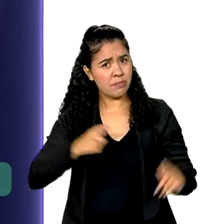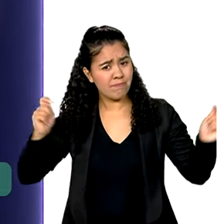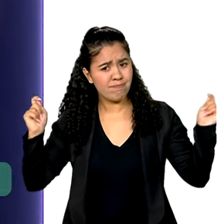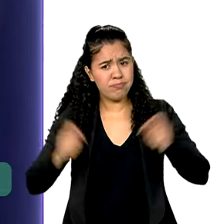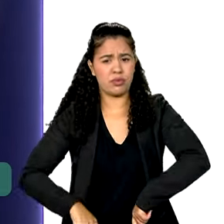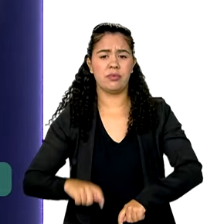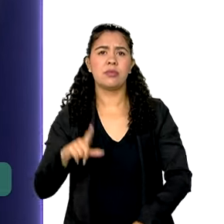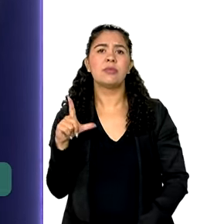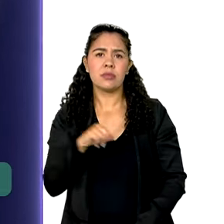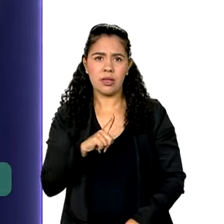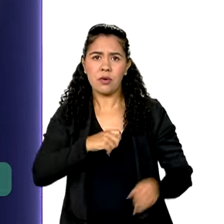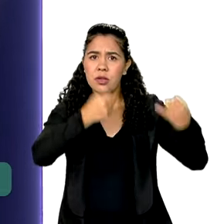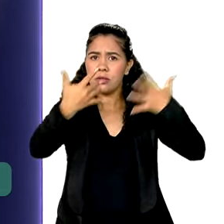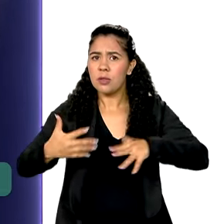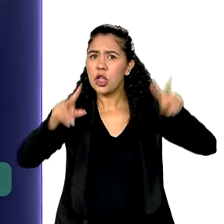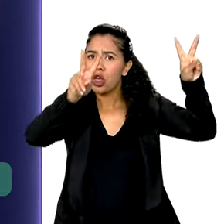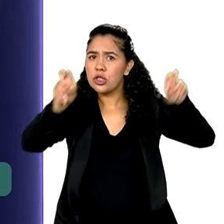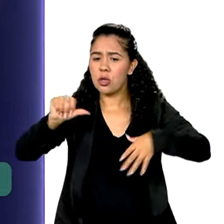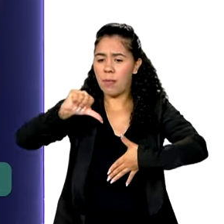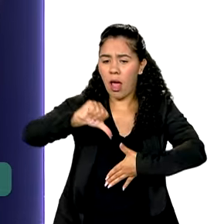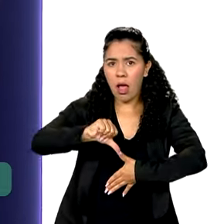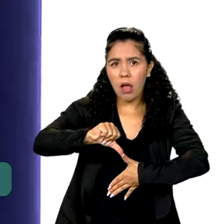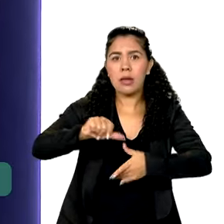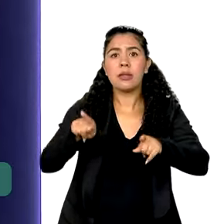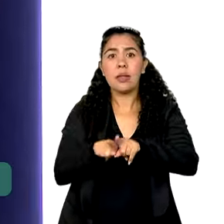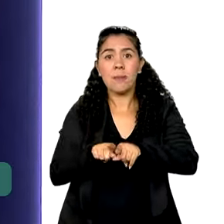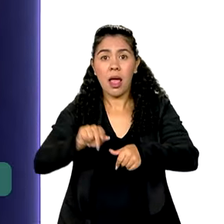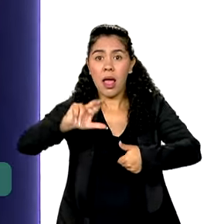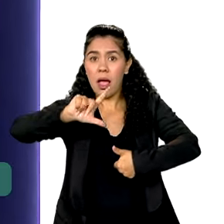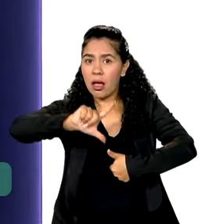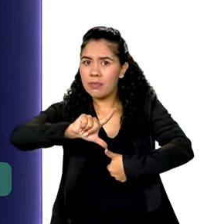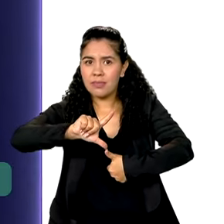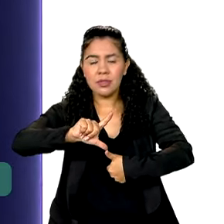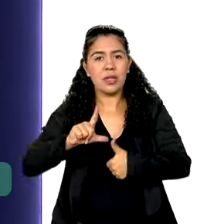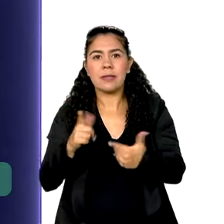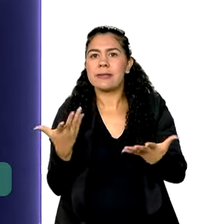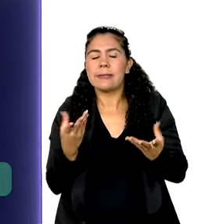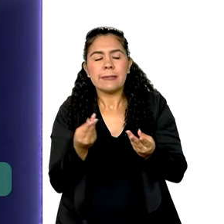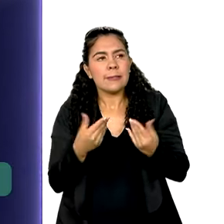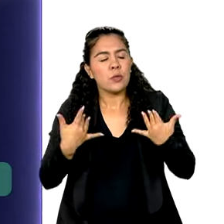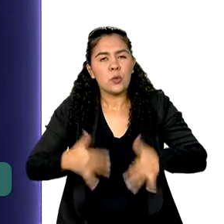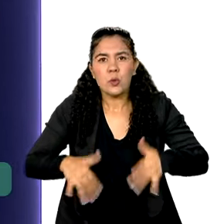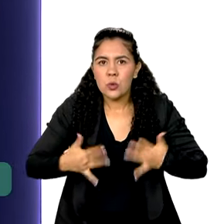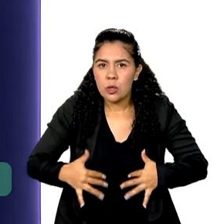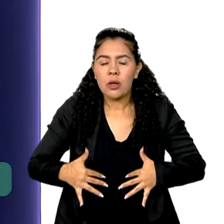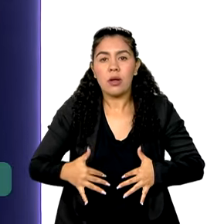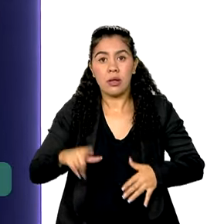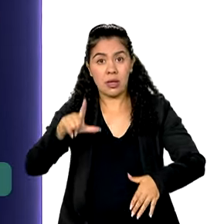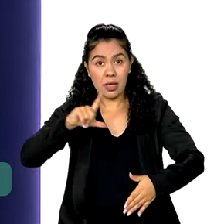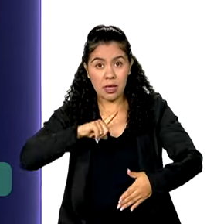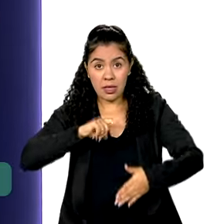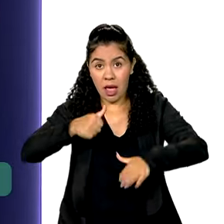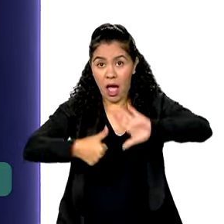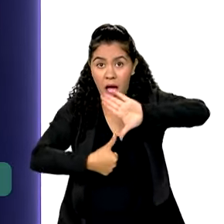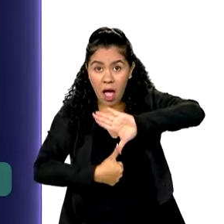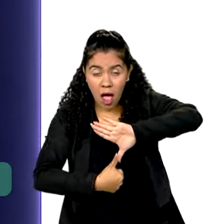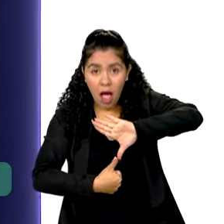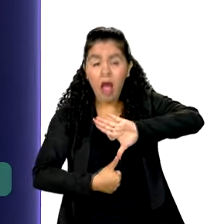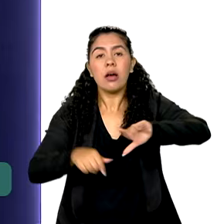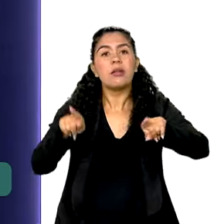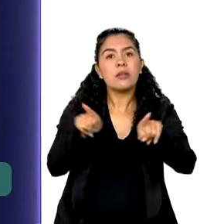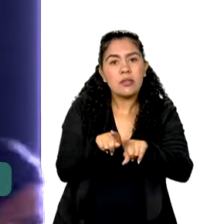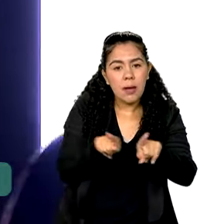quando falamos de América do Sul e da América Latina, incalculável. Enquanto a América do Norte, o